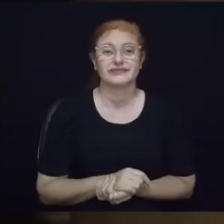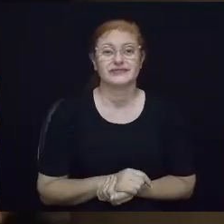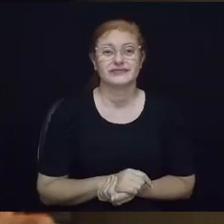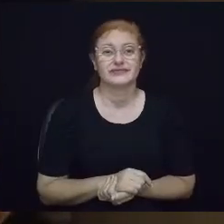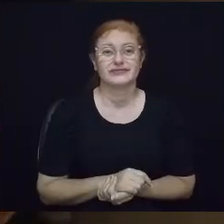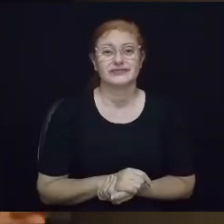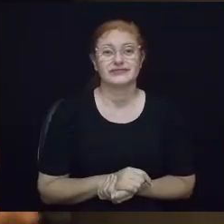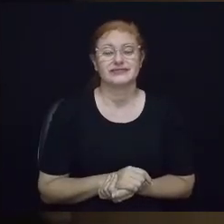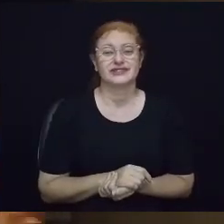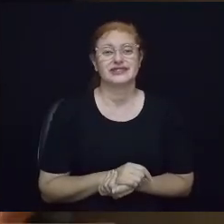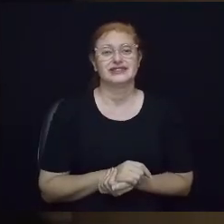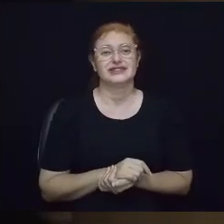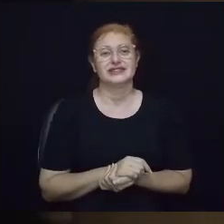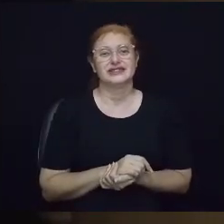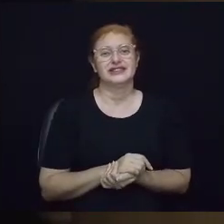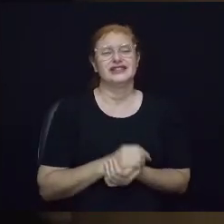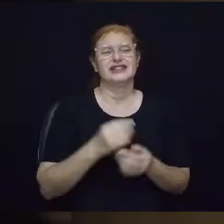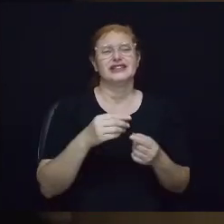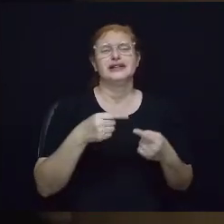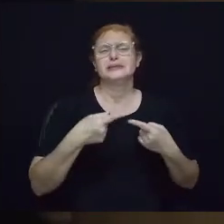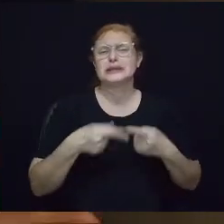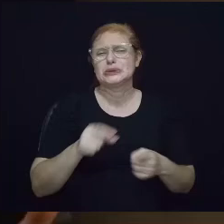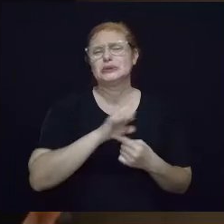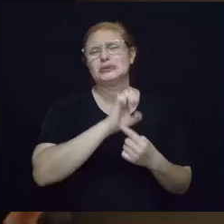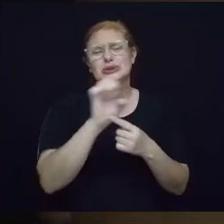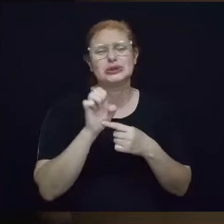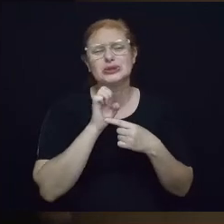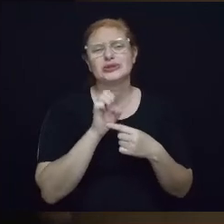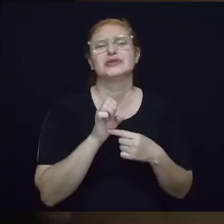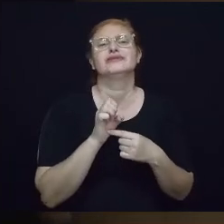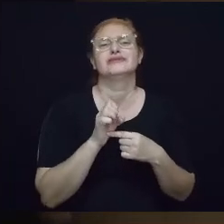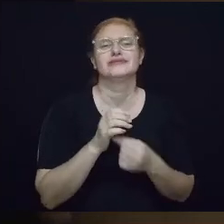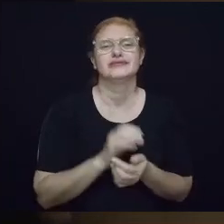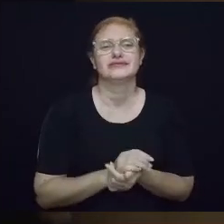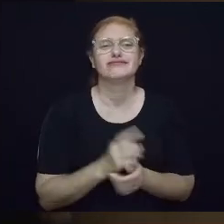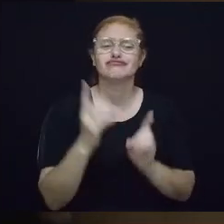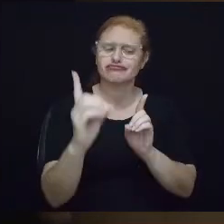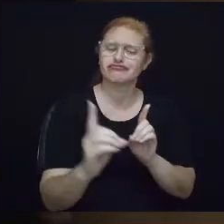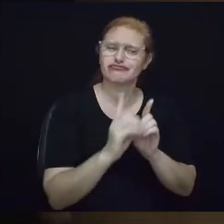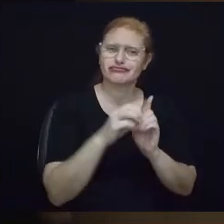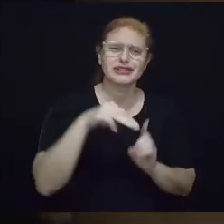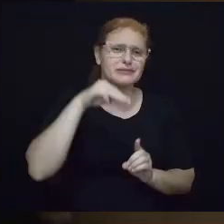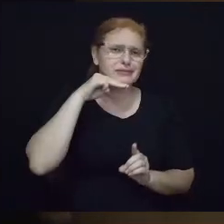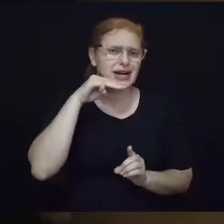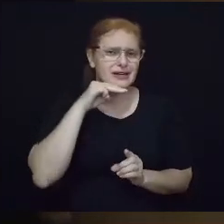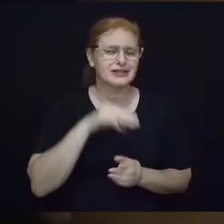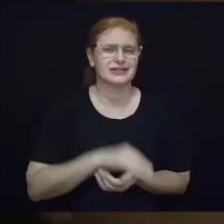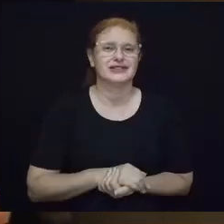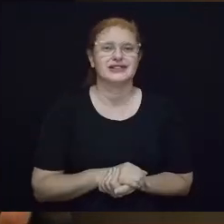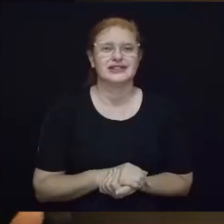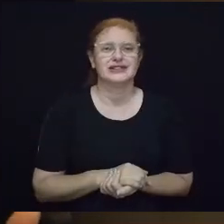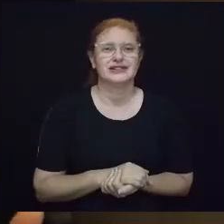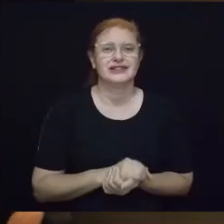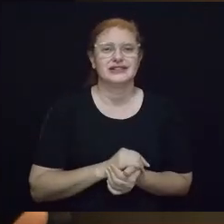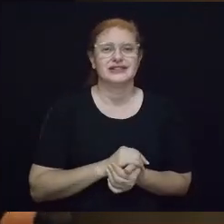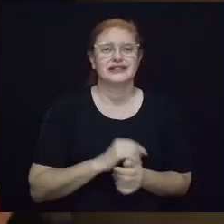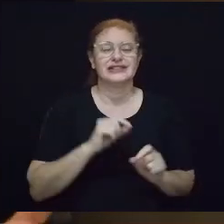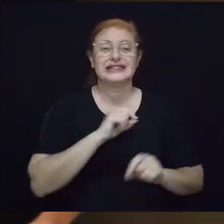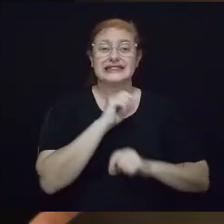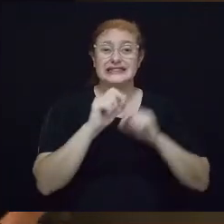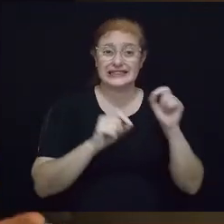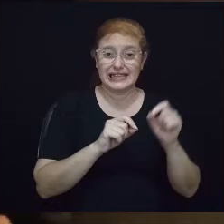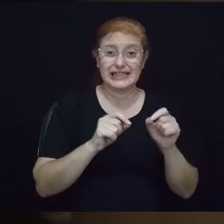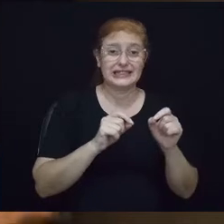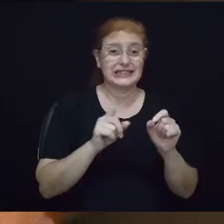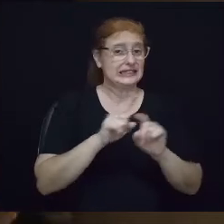num evento, numa vernissagem, numa abertura de exposição, e volta e meia ele vinha, Mauro, Fuch, ele dizia, Fuch, quem não esculpe em pedra